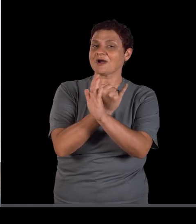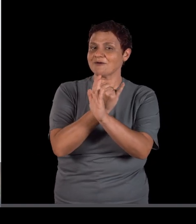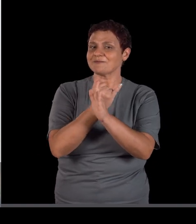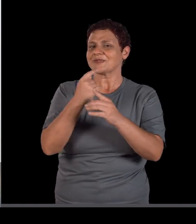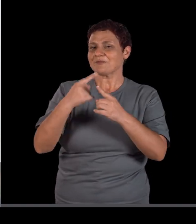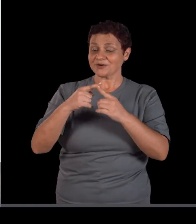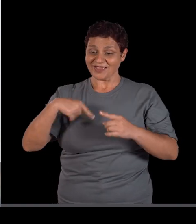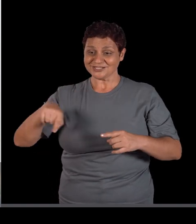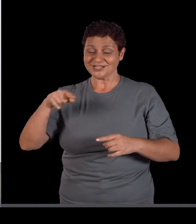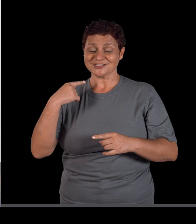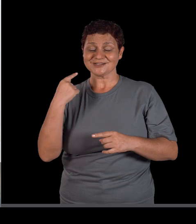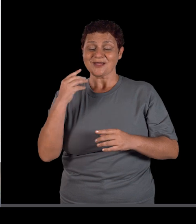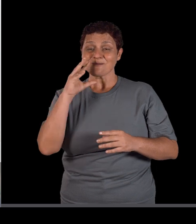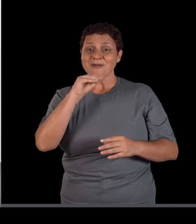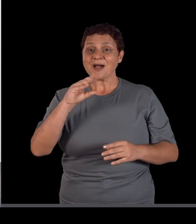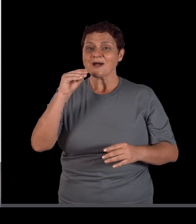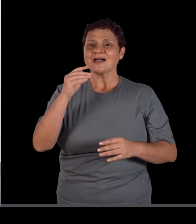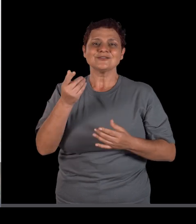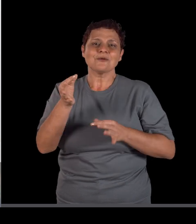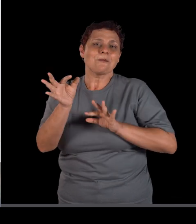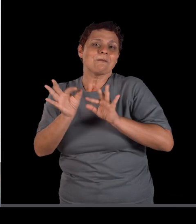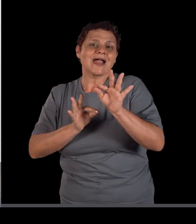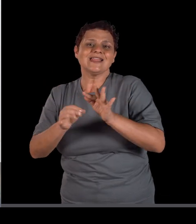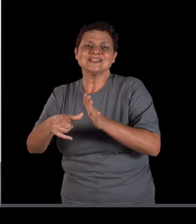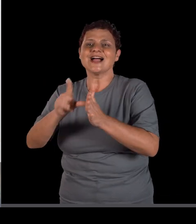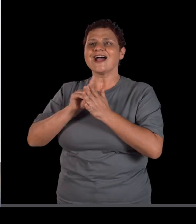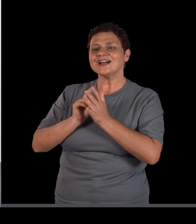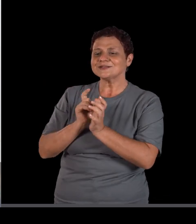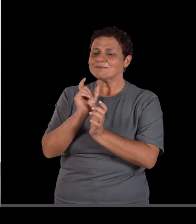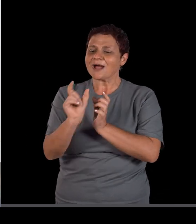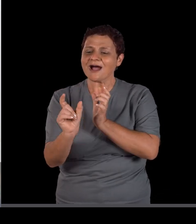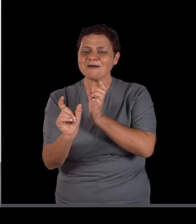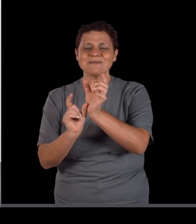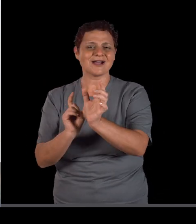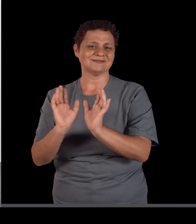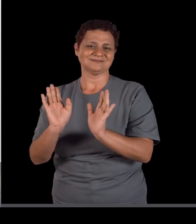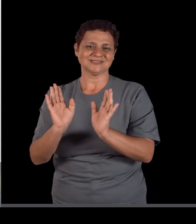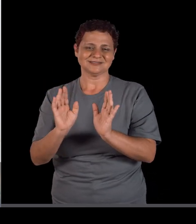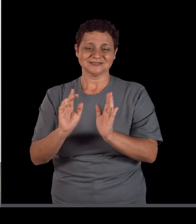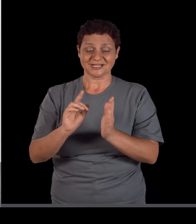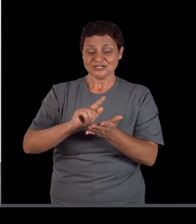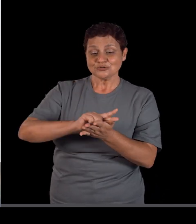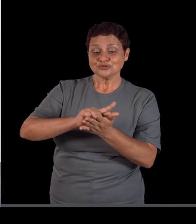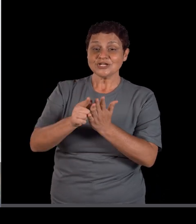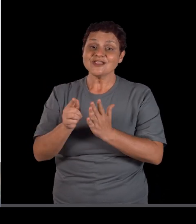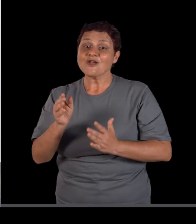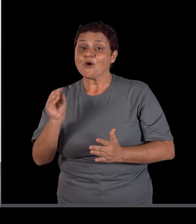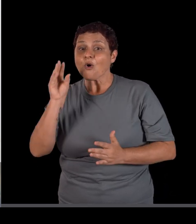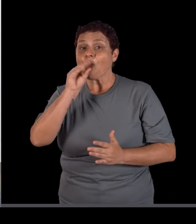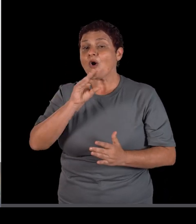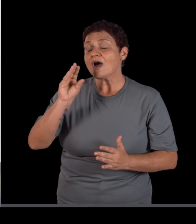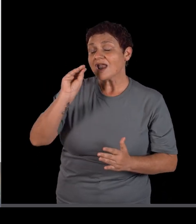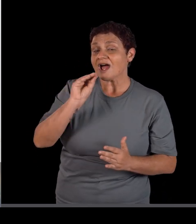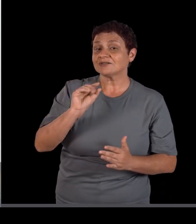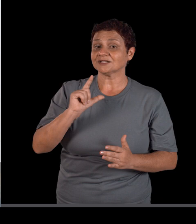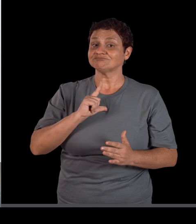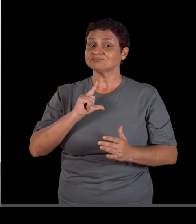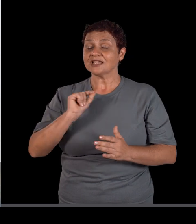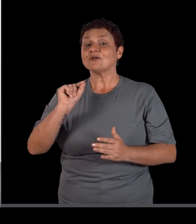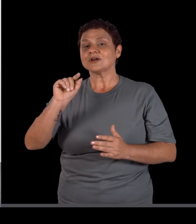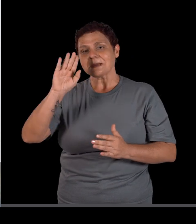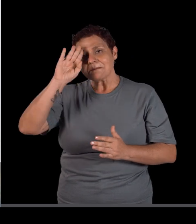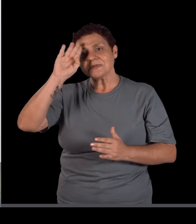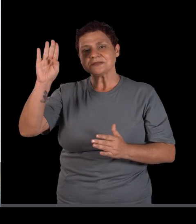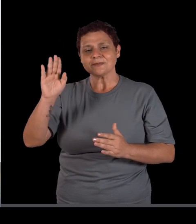a fala da gente, ela é menos planejada do que a escrita. Então, nos gêneros orais, os gêneros orais, eles são